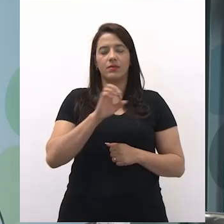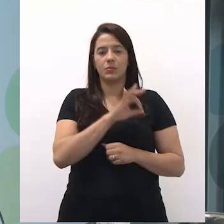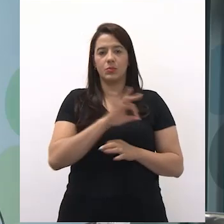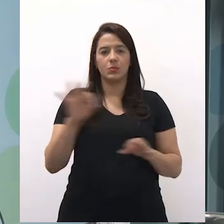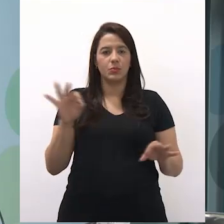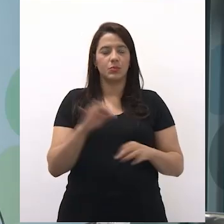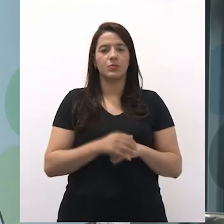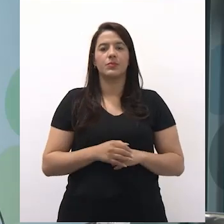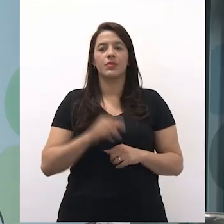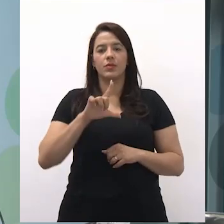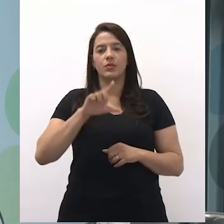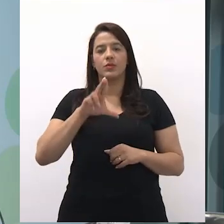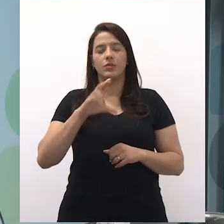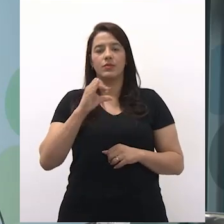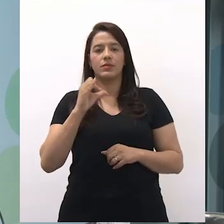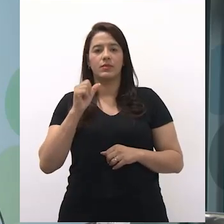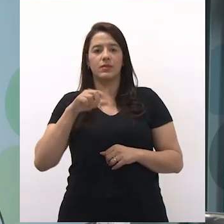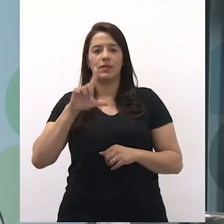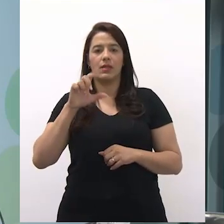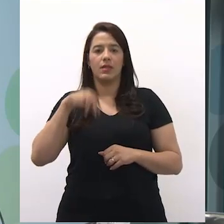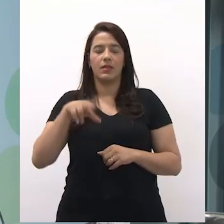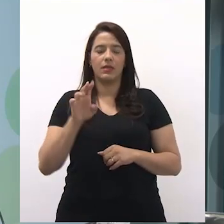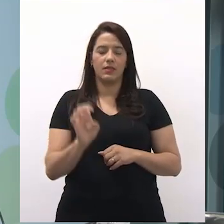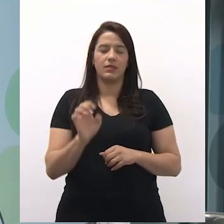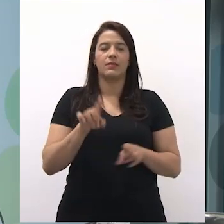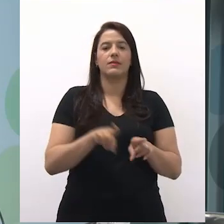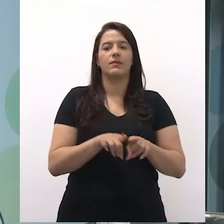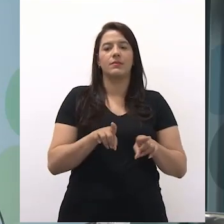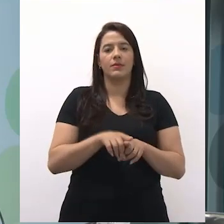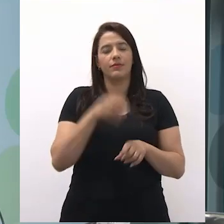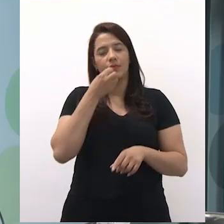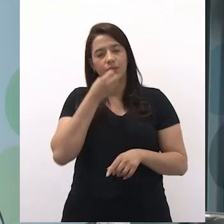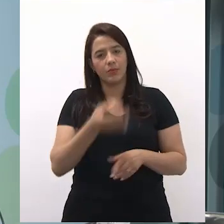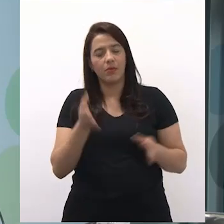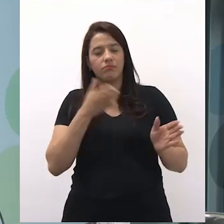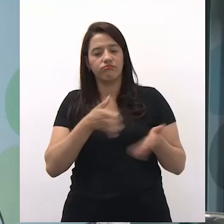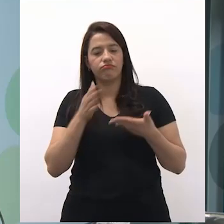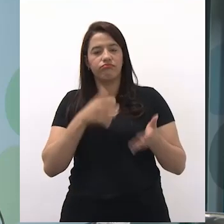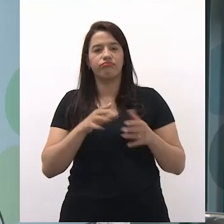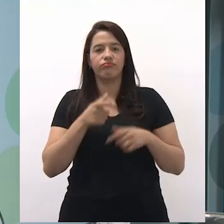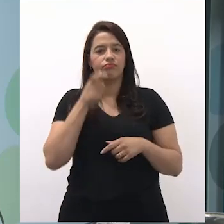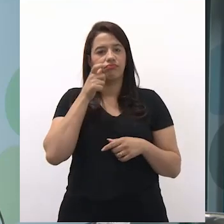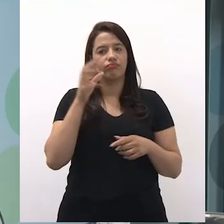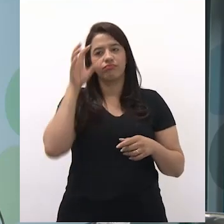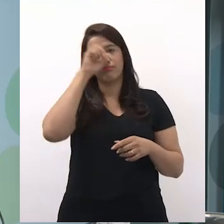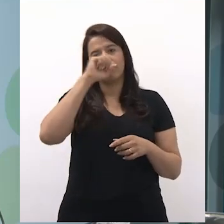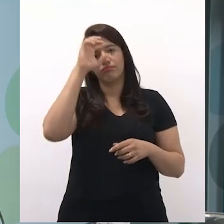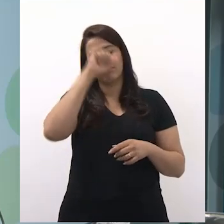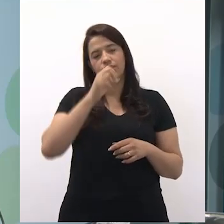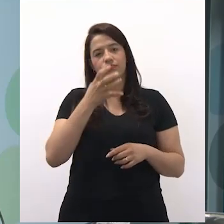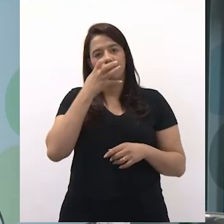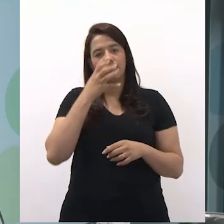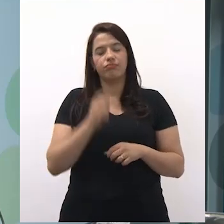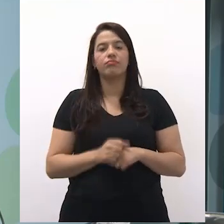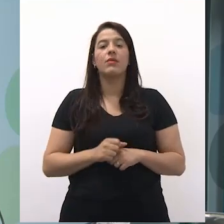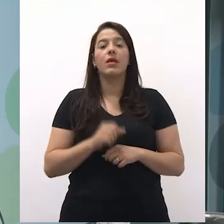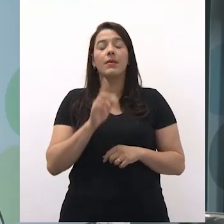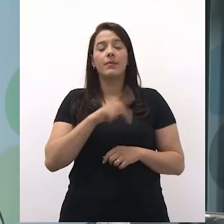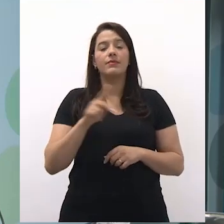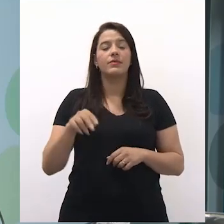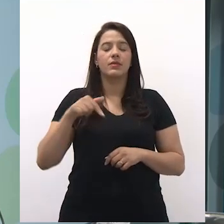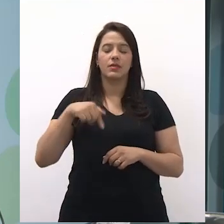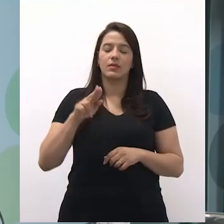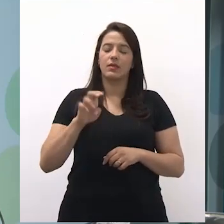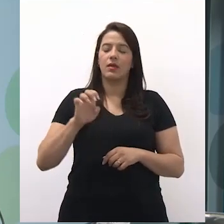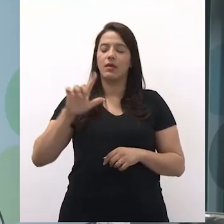A professora Lucilene, significativa e produtiva. A professora Roseli, produtivo. A professora Kelly